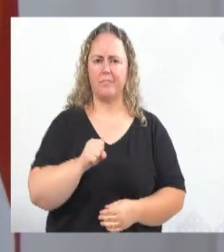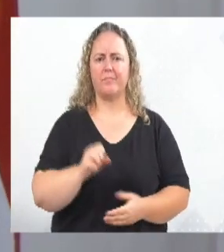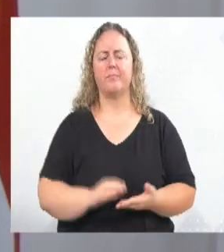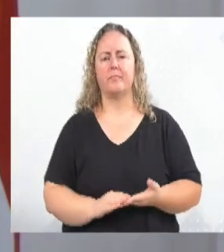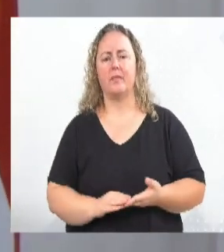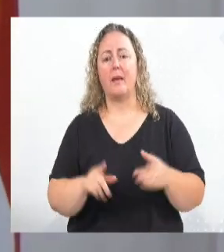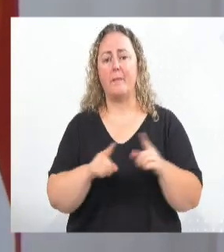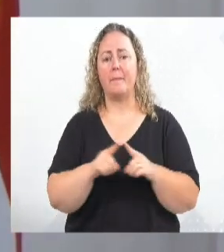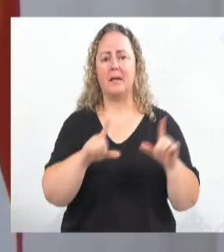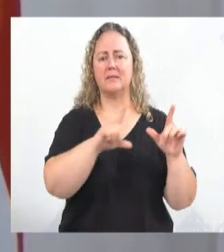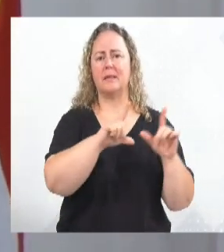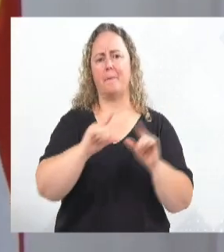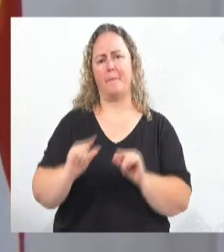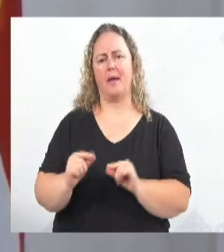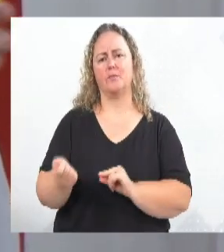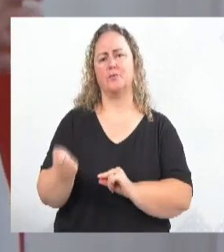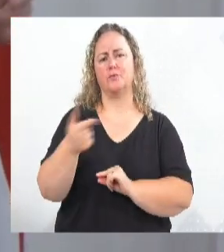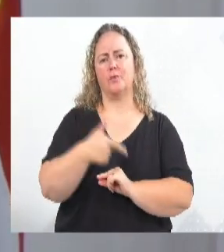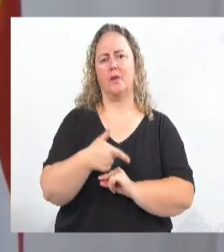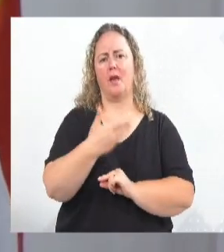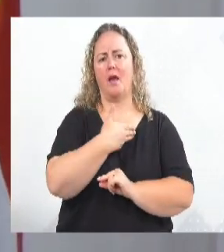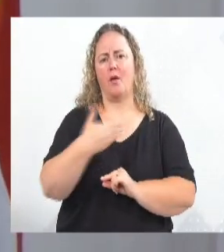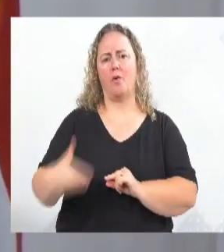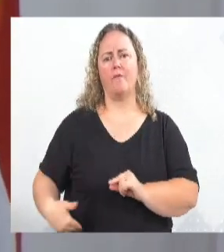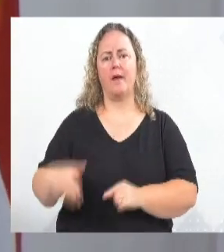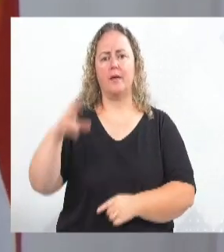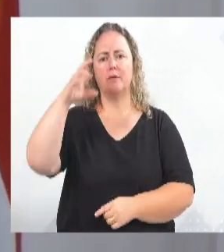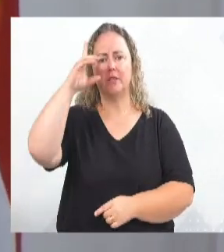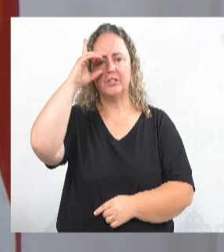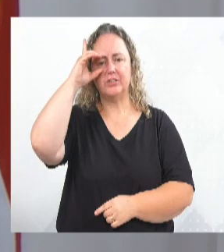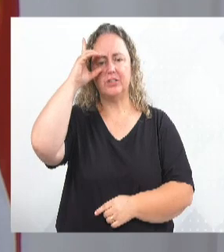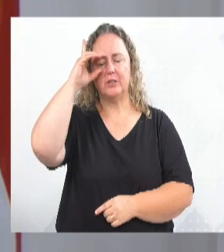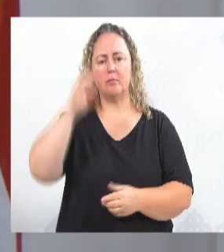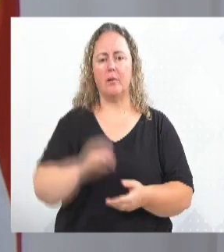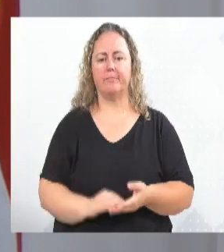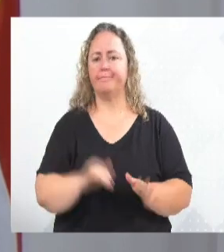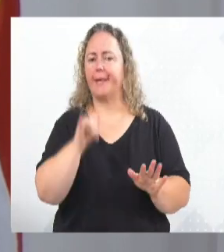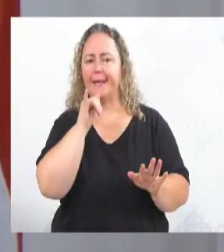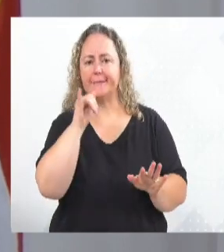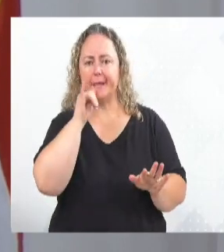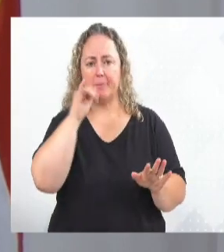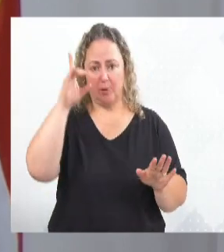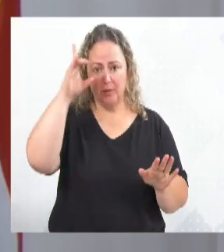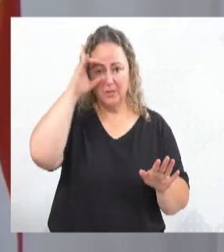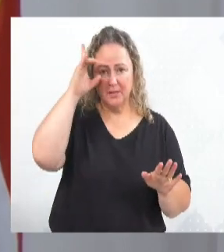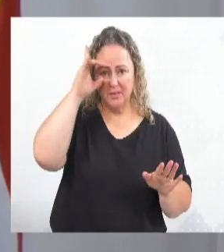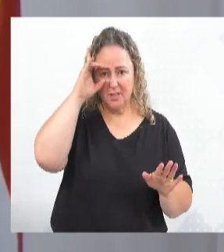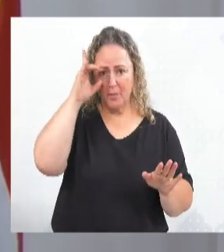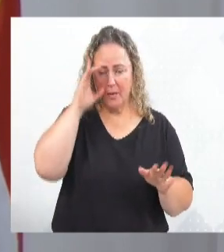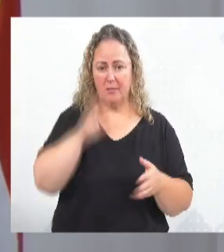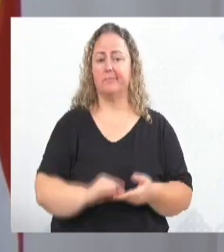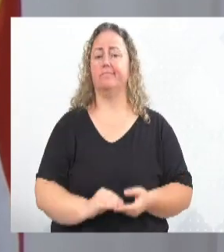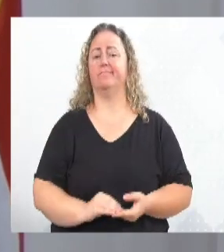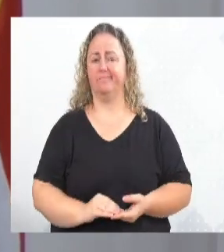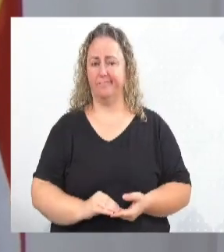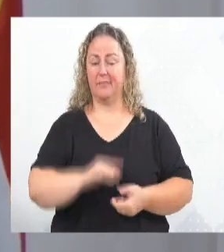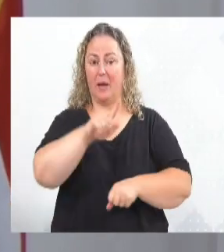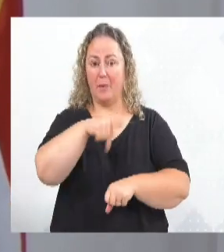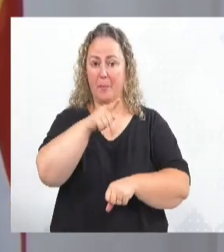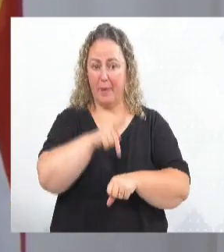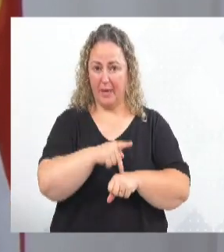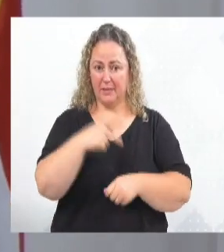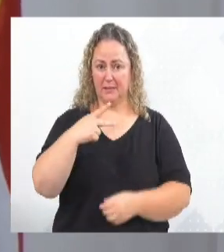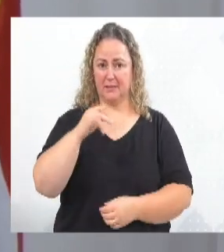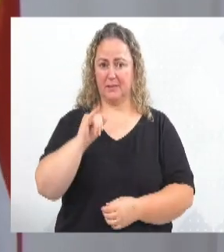foram menores do que o governo Dilma Rousseff. Dilma Rousseff entregou um país com um rombo no